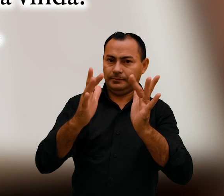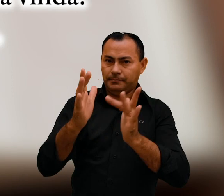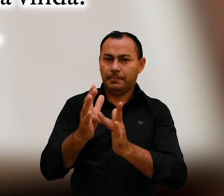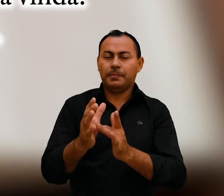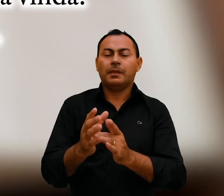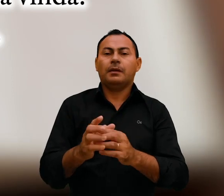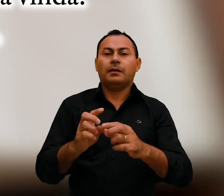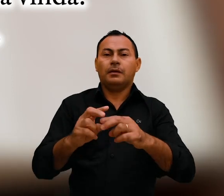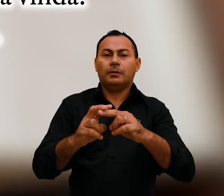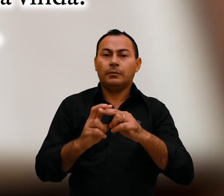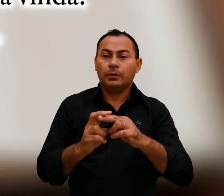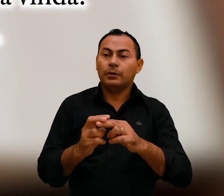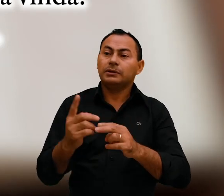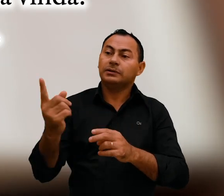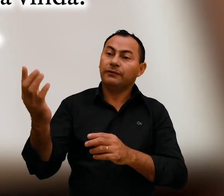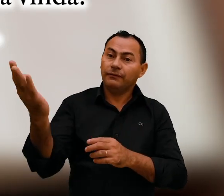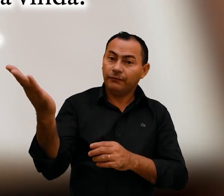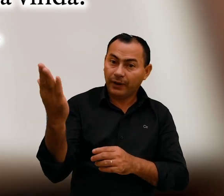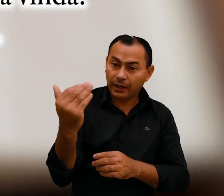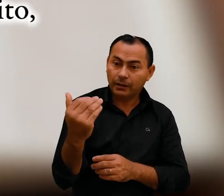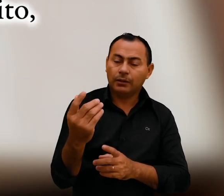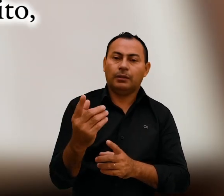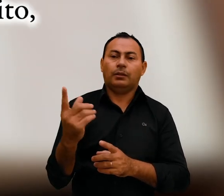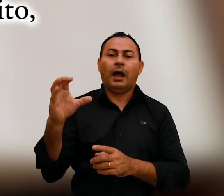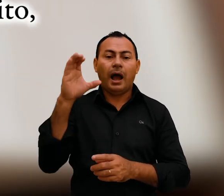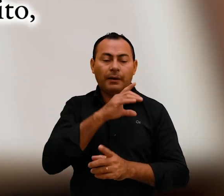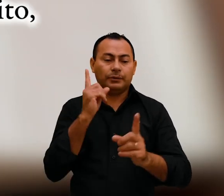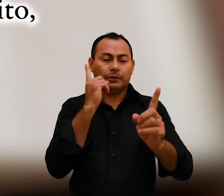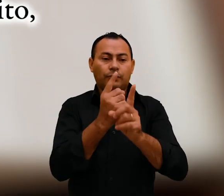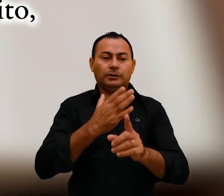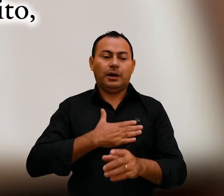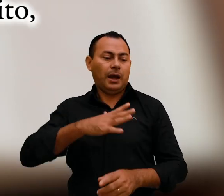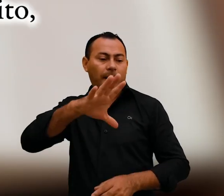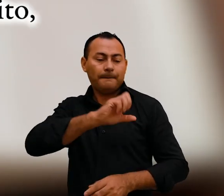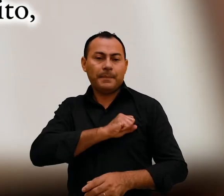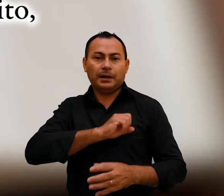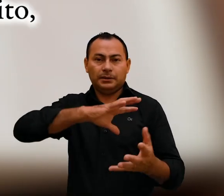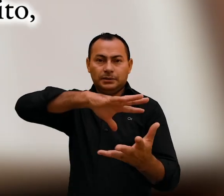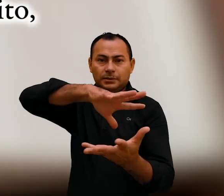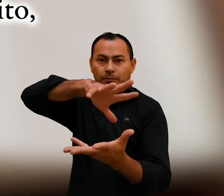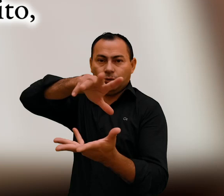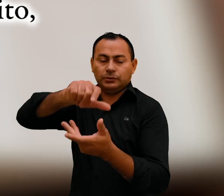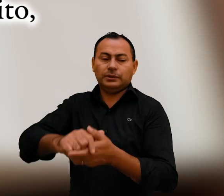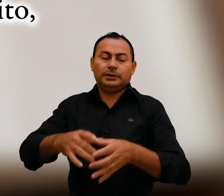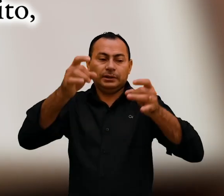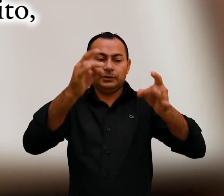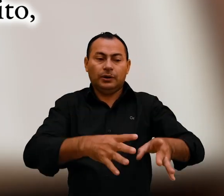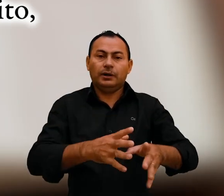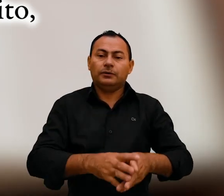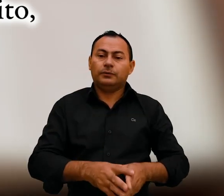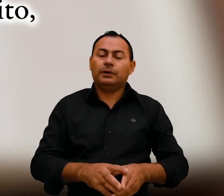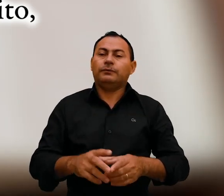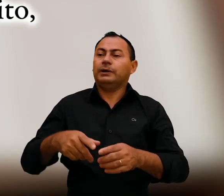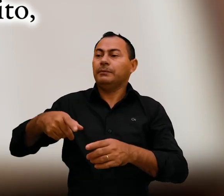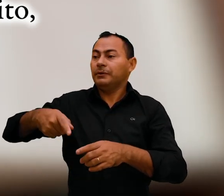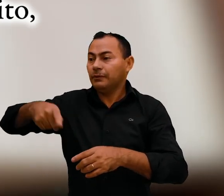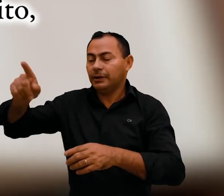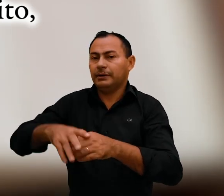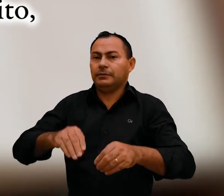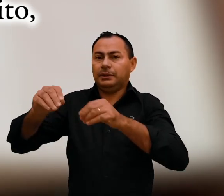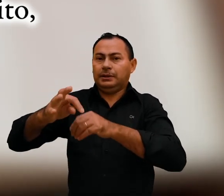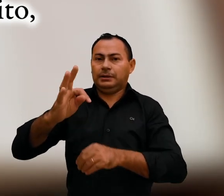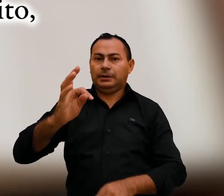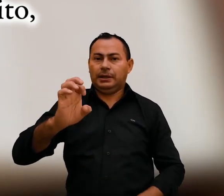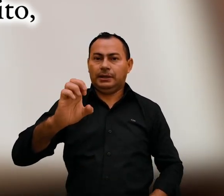vinda procure de ir logo ao meu encontro poemas amando esse mundo abandonou e foi para